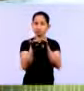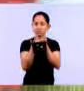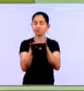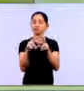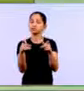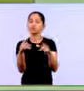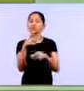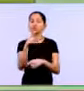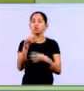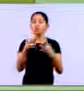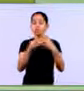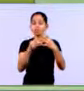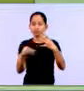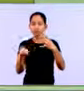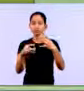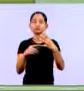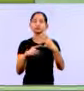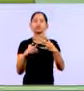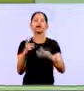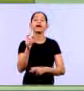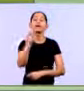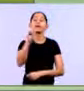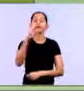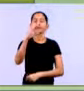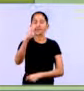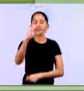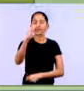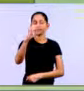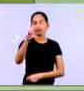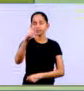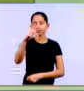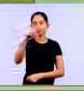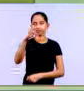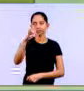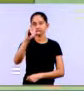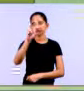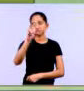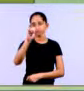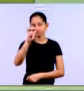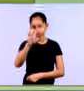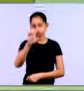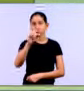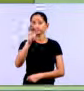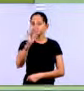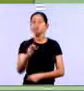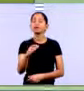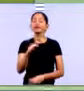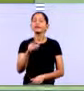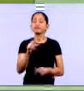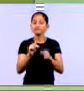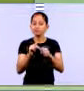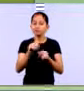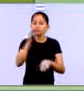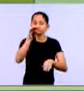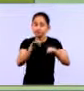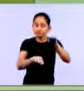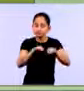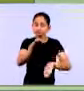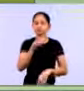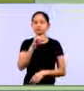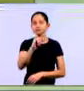E o princípio da capacidade contributiva é de que ele deve ser proporcional. Então, se a pessoa